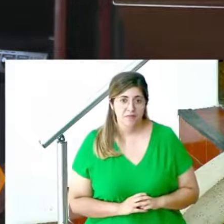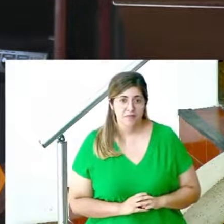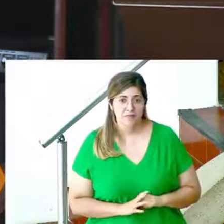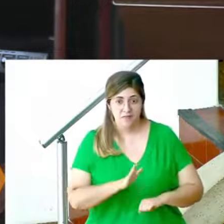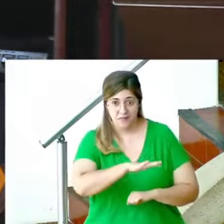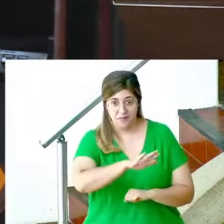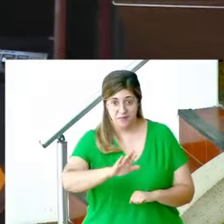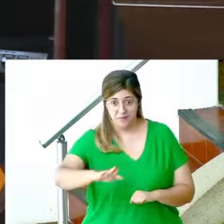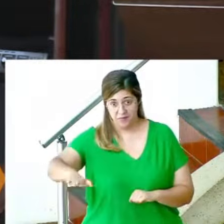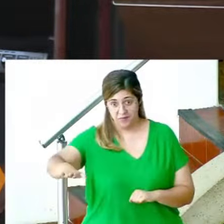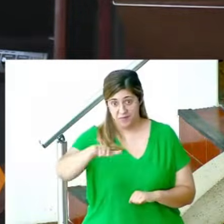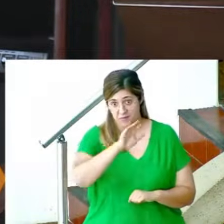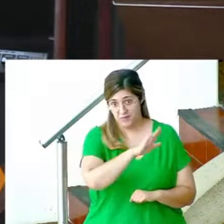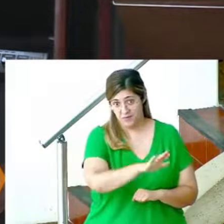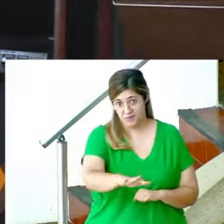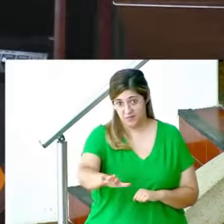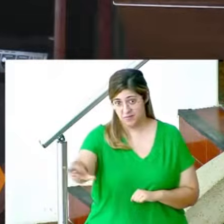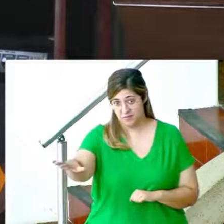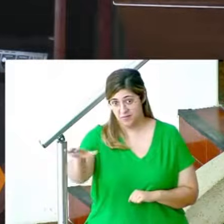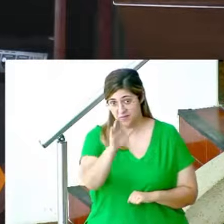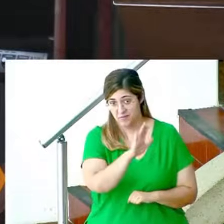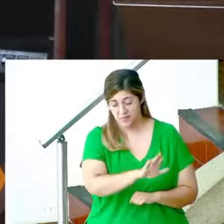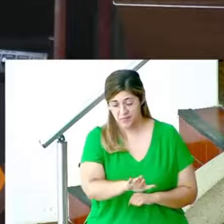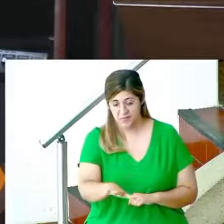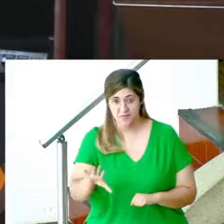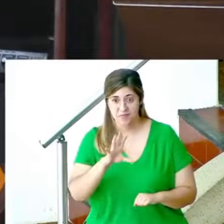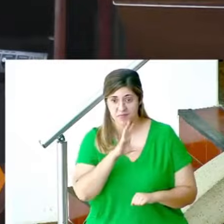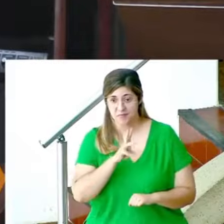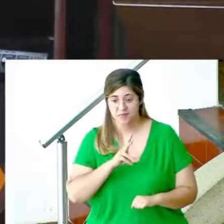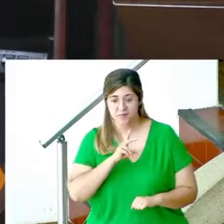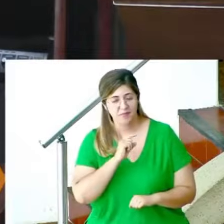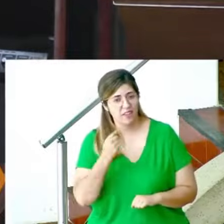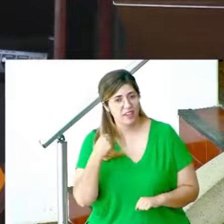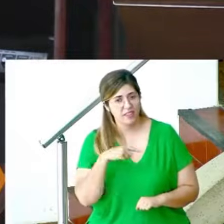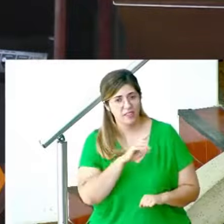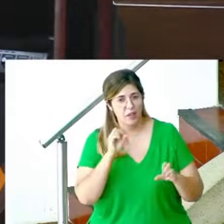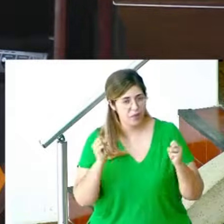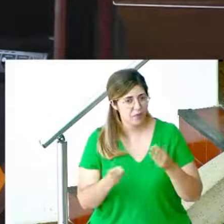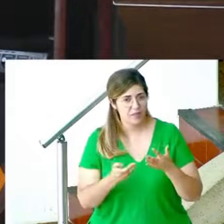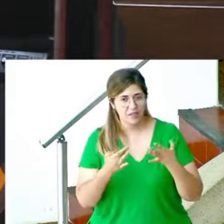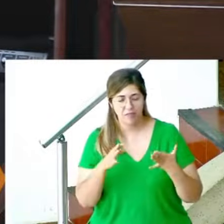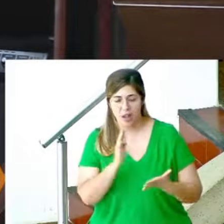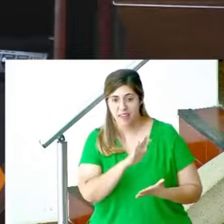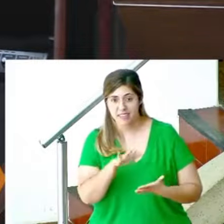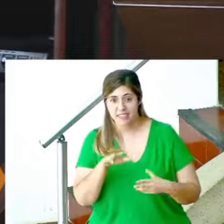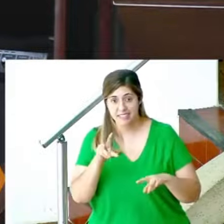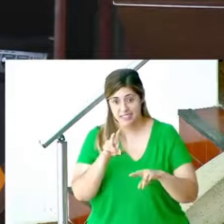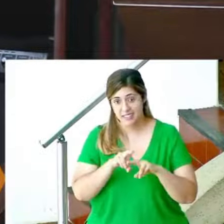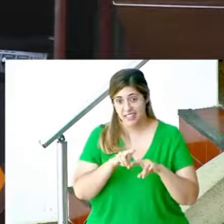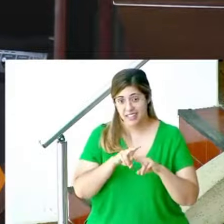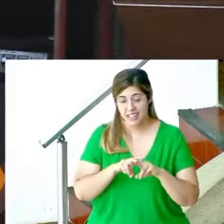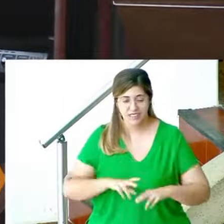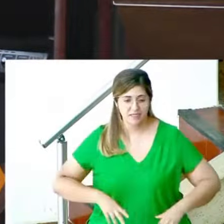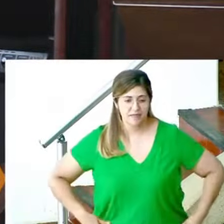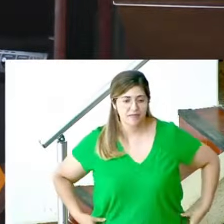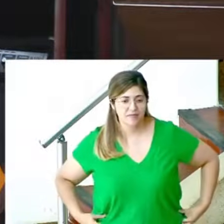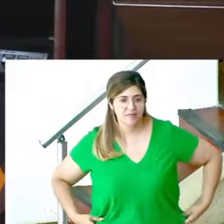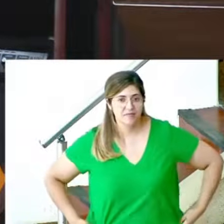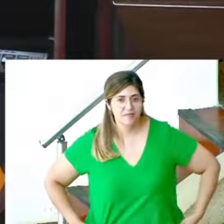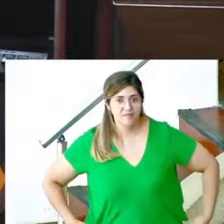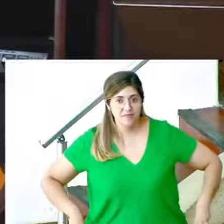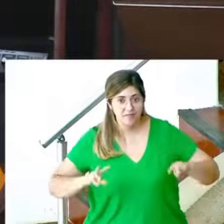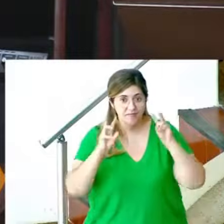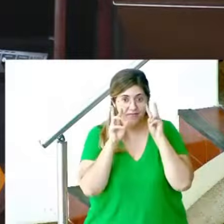Amadíssimas e lindíssimas e preciosas e maravilhosas crianças que se assentam sempre olhando para o pastor,